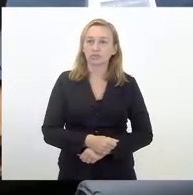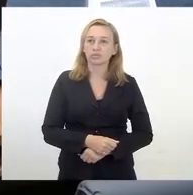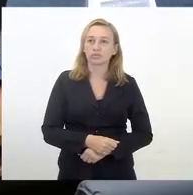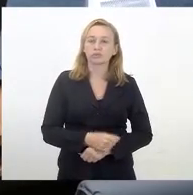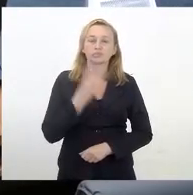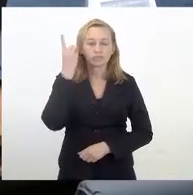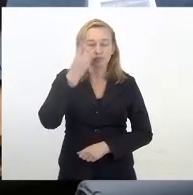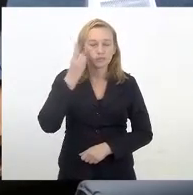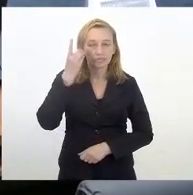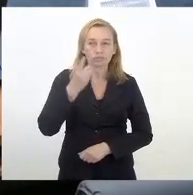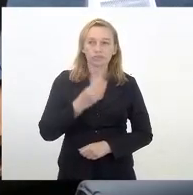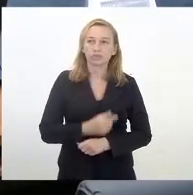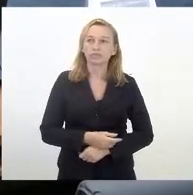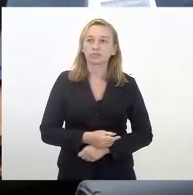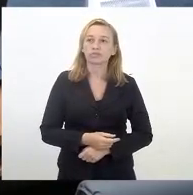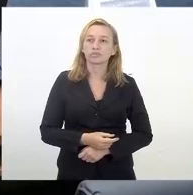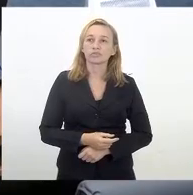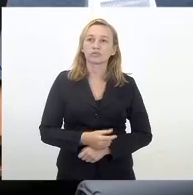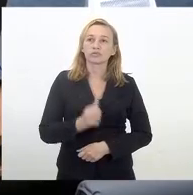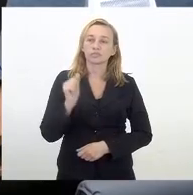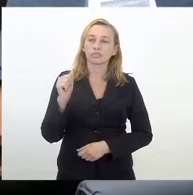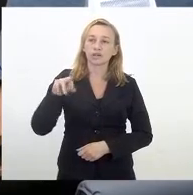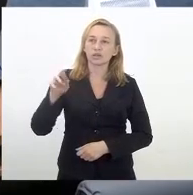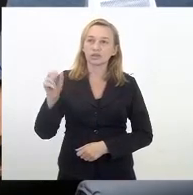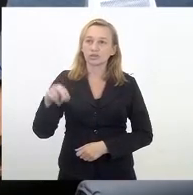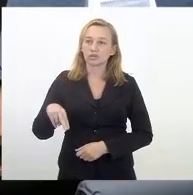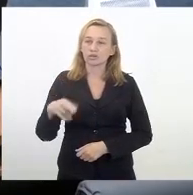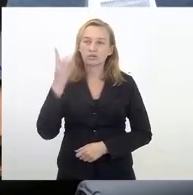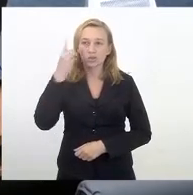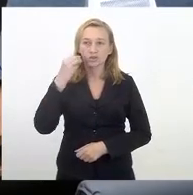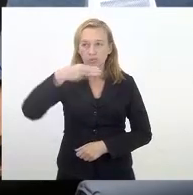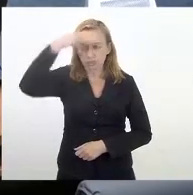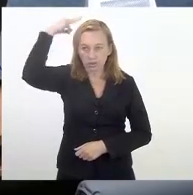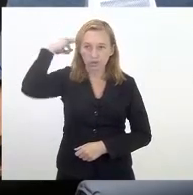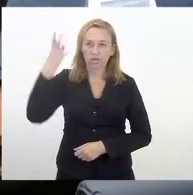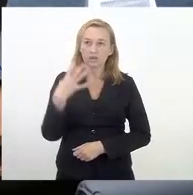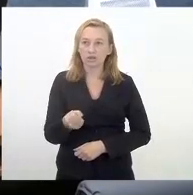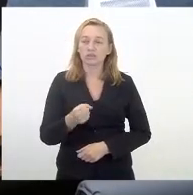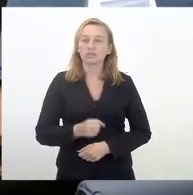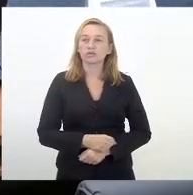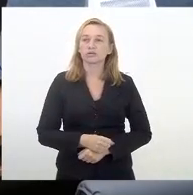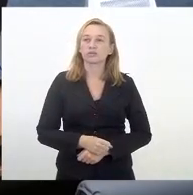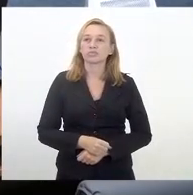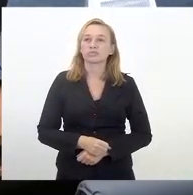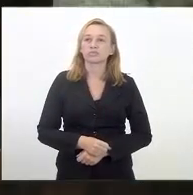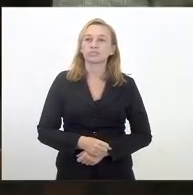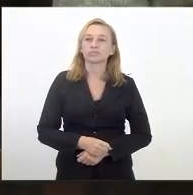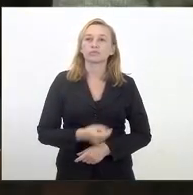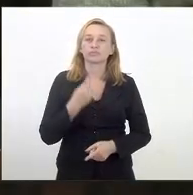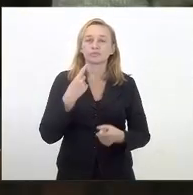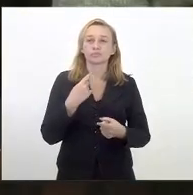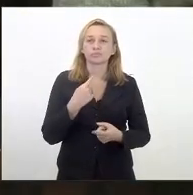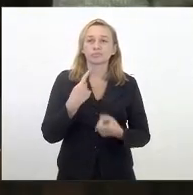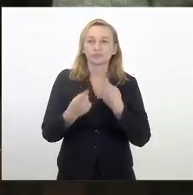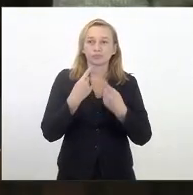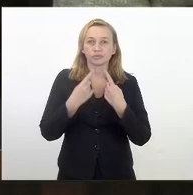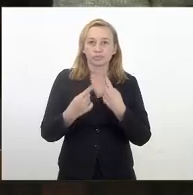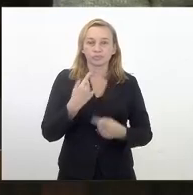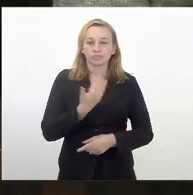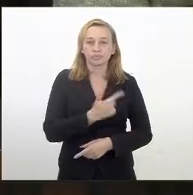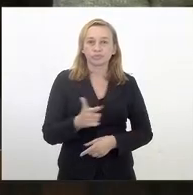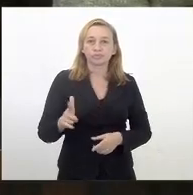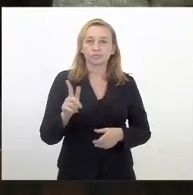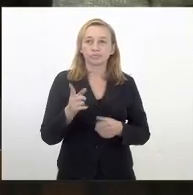o resultado Márcio caniello Deputado Anderson Alexandre tá demais Pacheco parecer favorável Presidente pareceres emitidos em